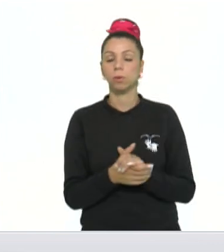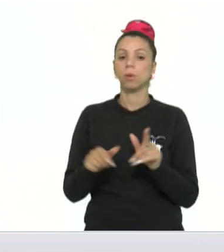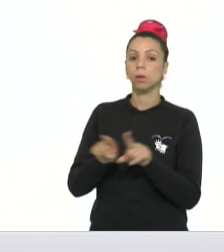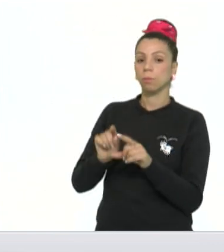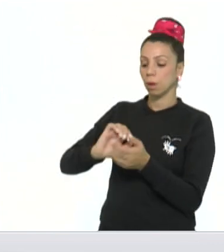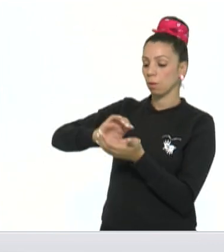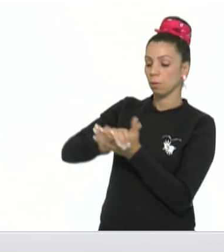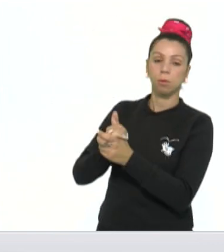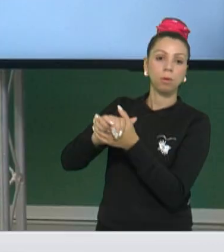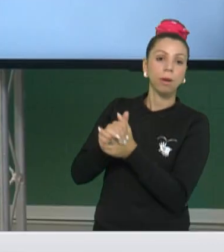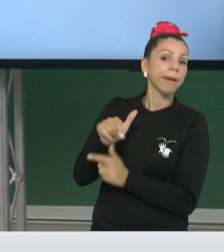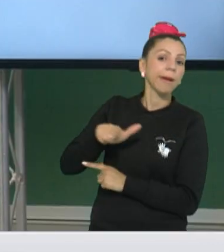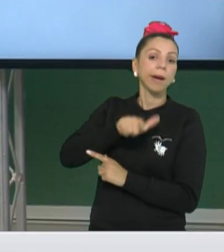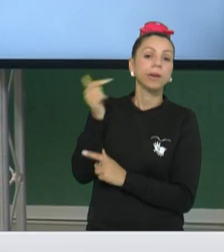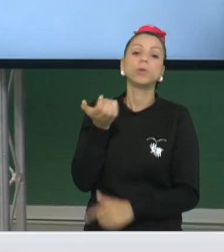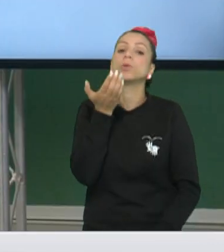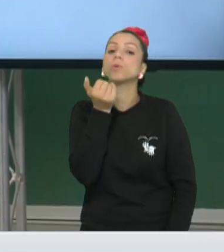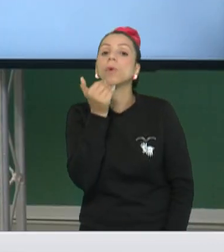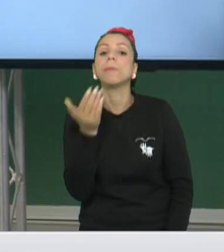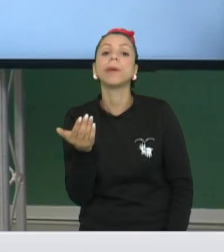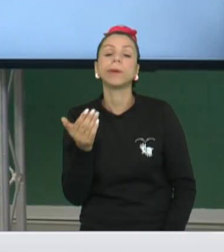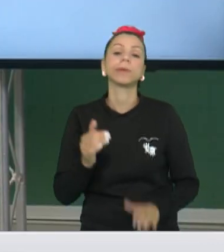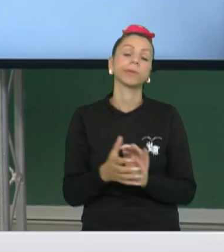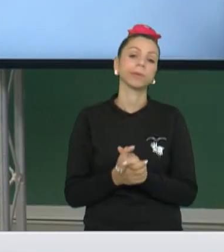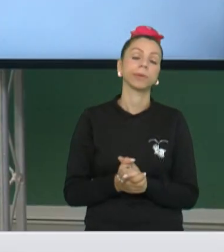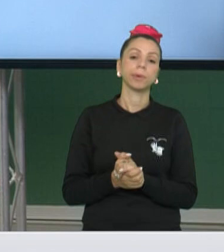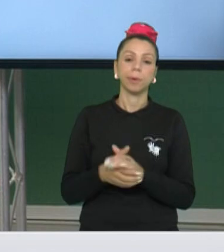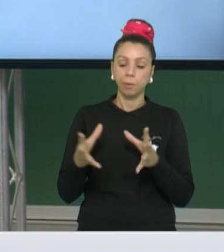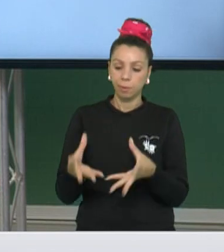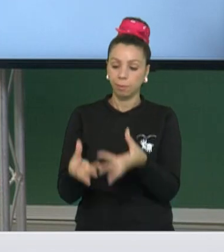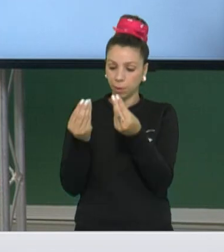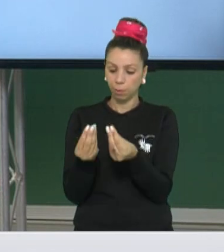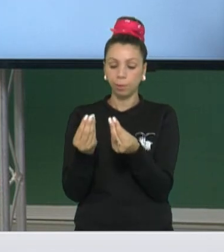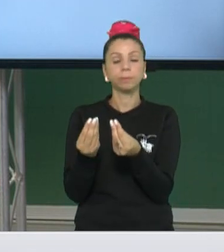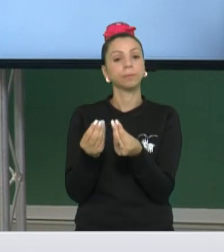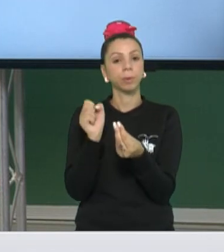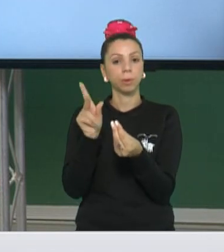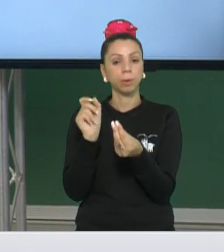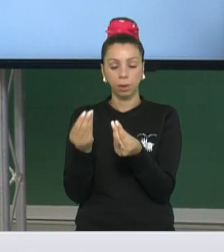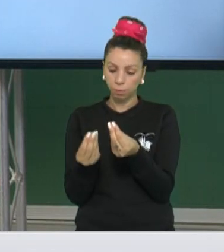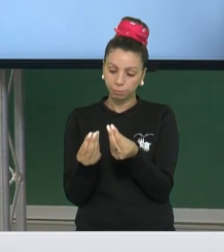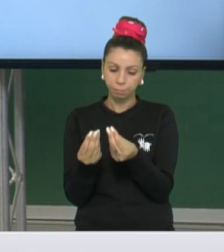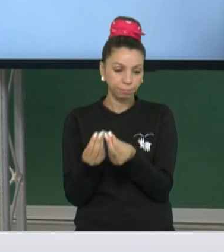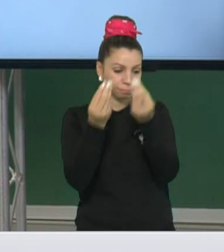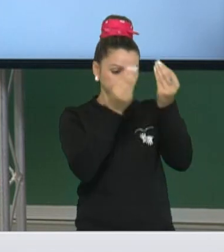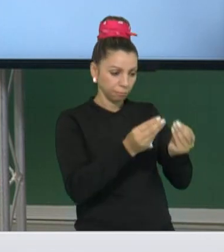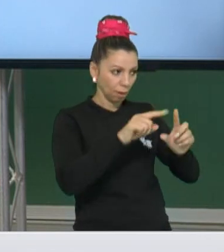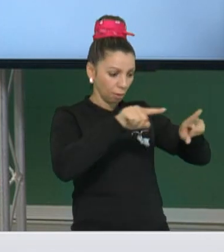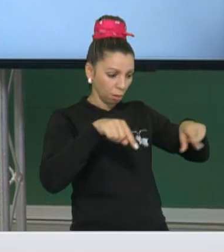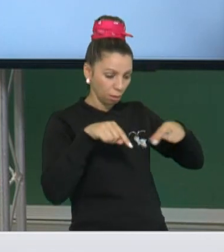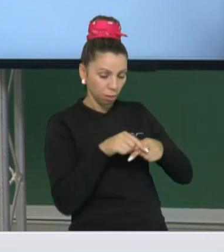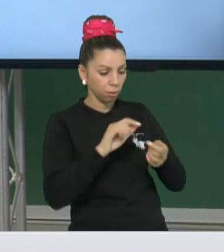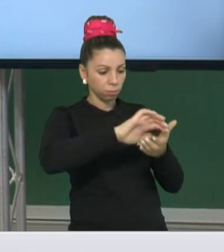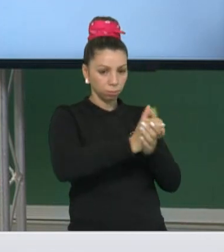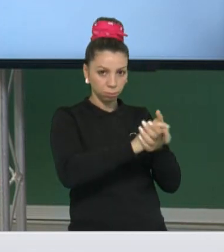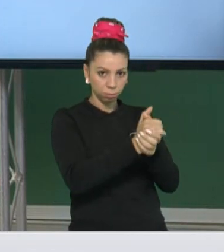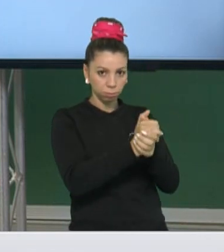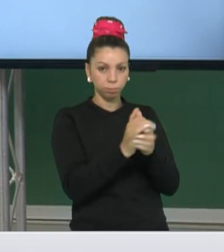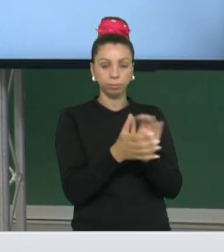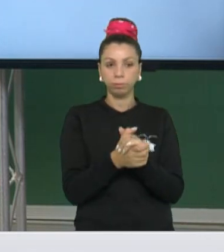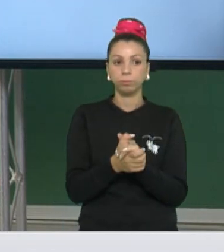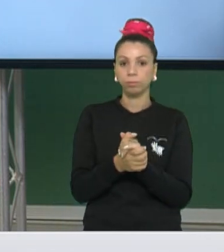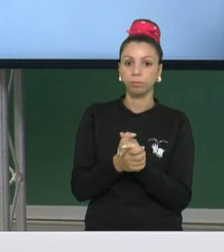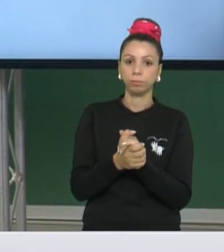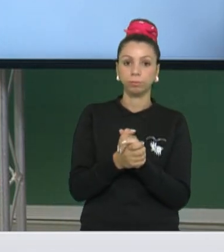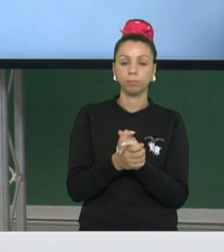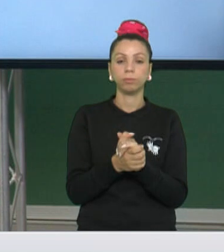novamente antes de consumir o produto. Ou seja, pegou o produto? Ok, leva lá na cozinha, lava a sua mão. Lavou a